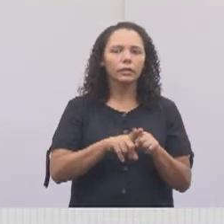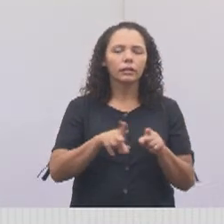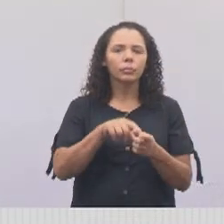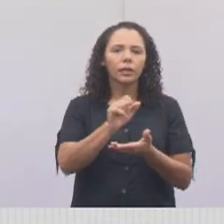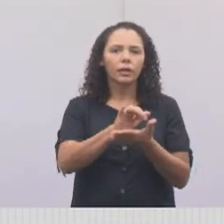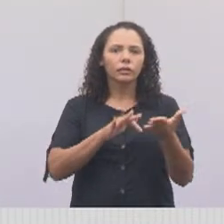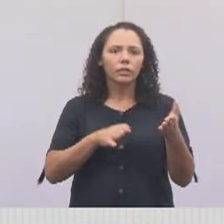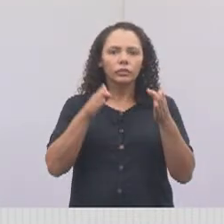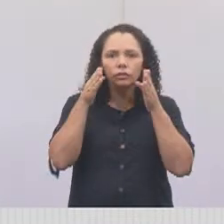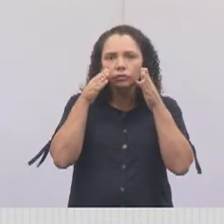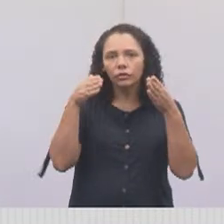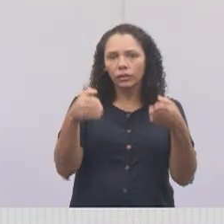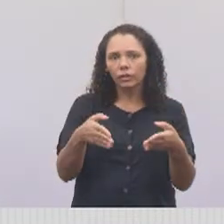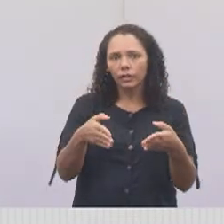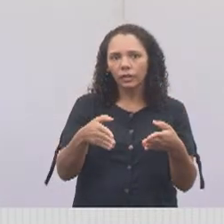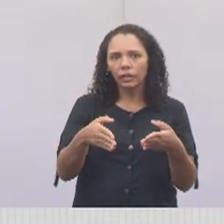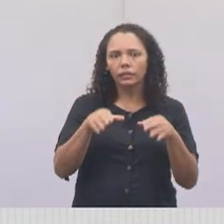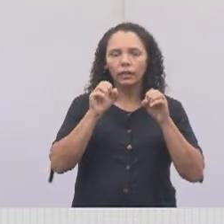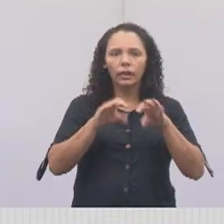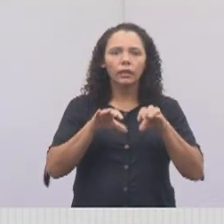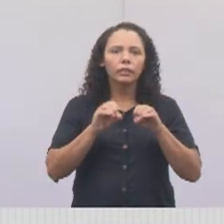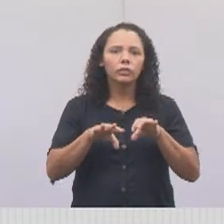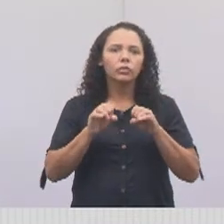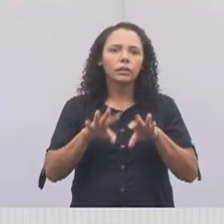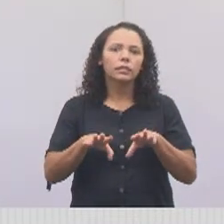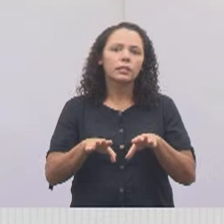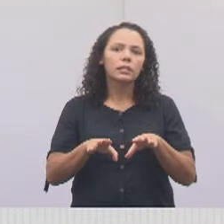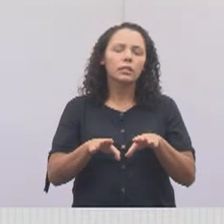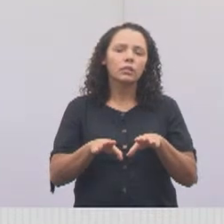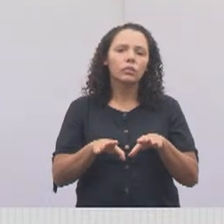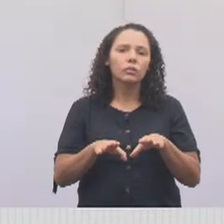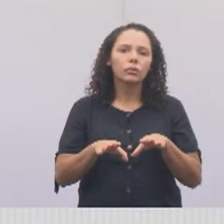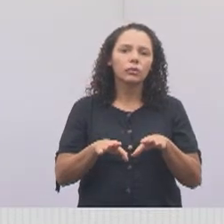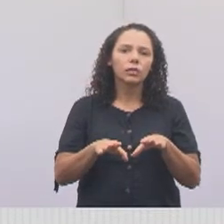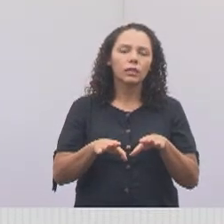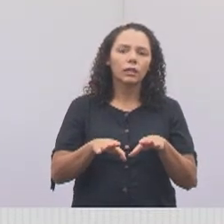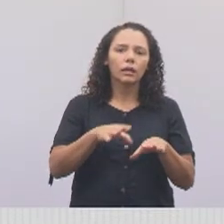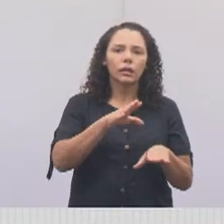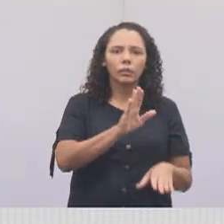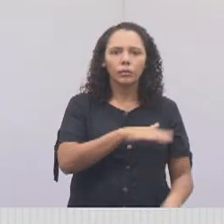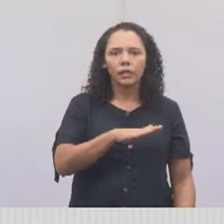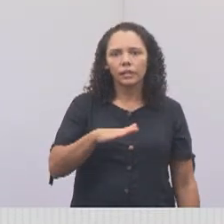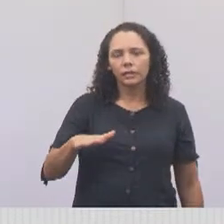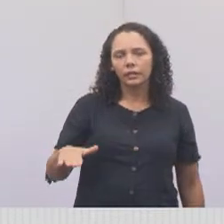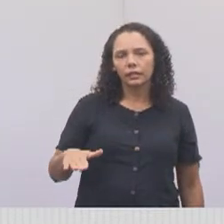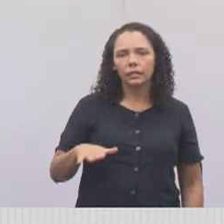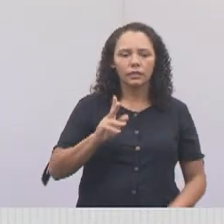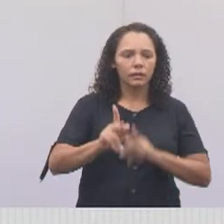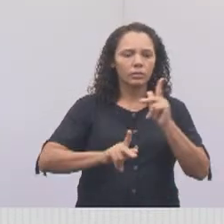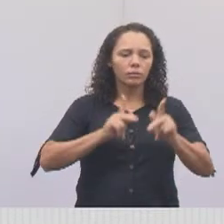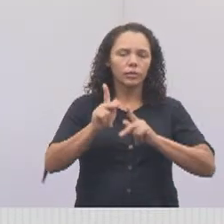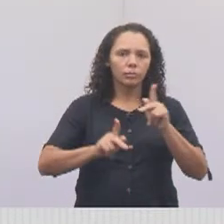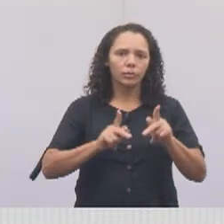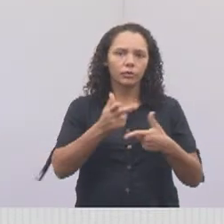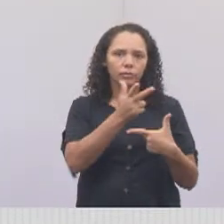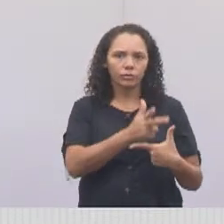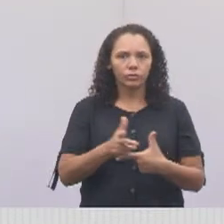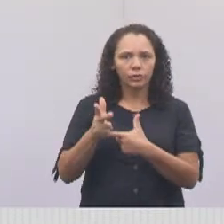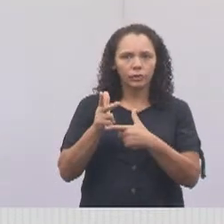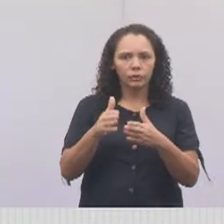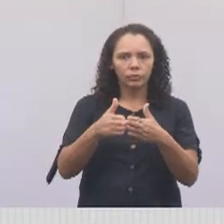atividades direcionadas, atividades educativas direcionadas para a população. O vídeo, por favor.